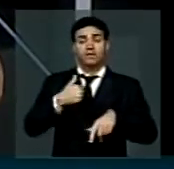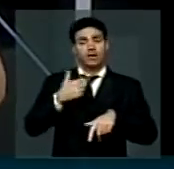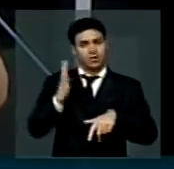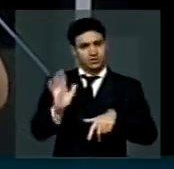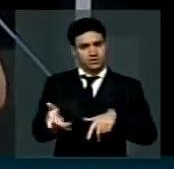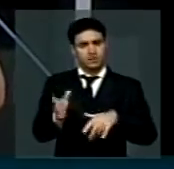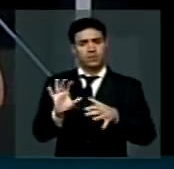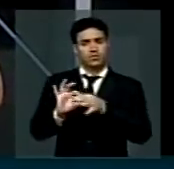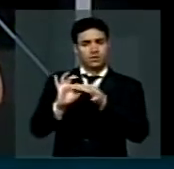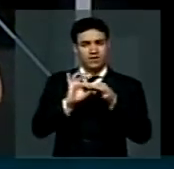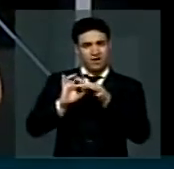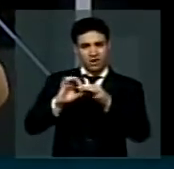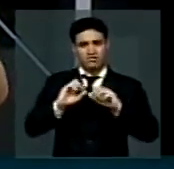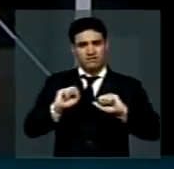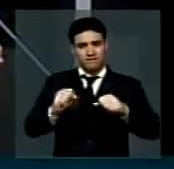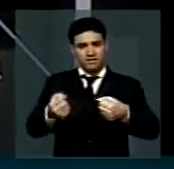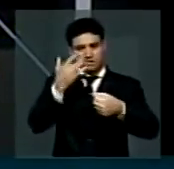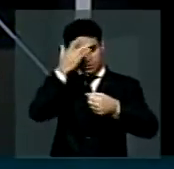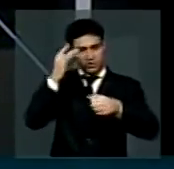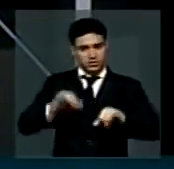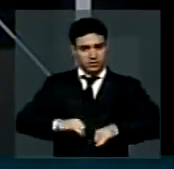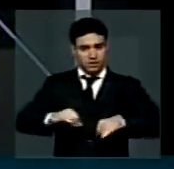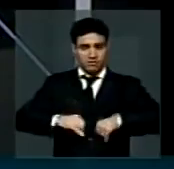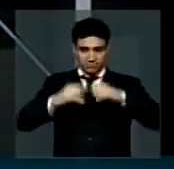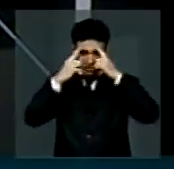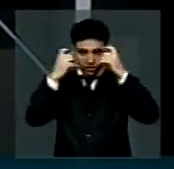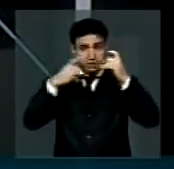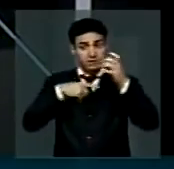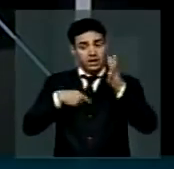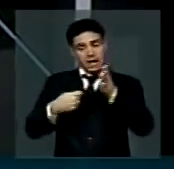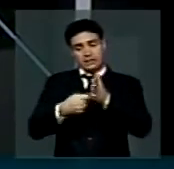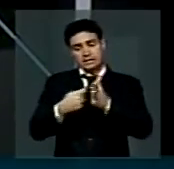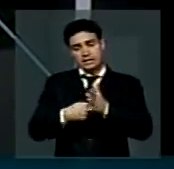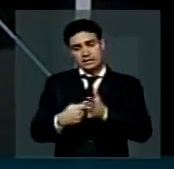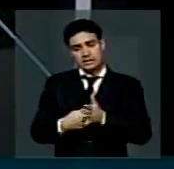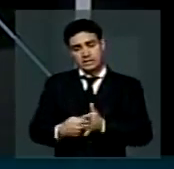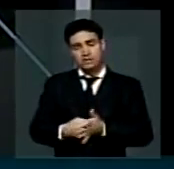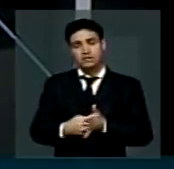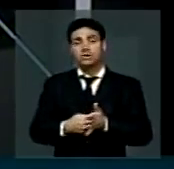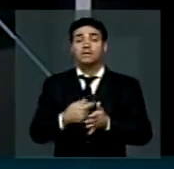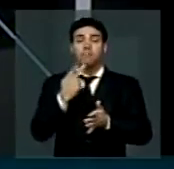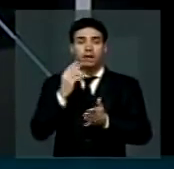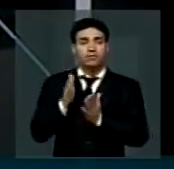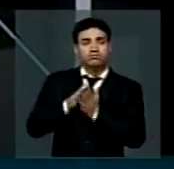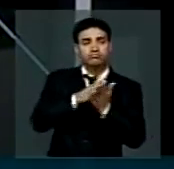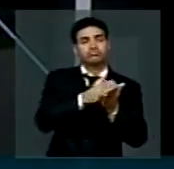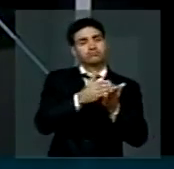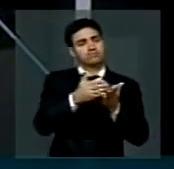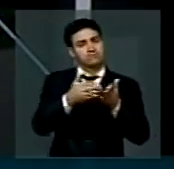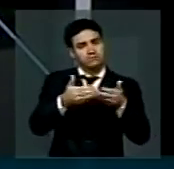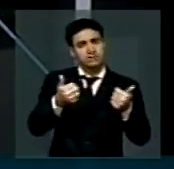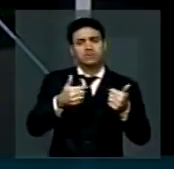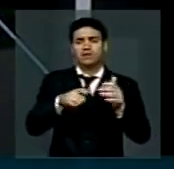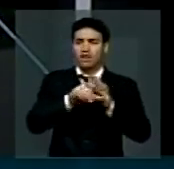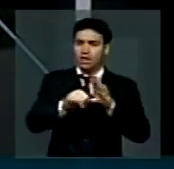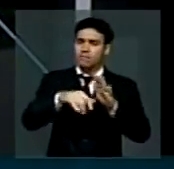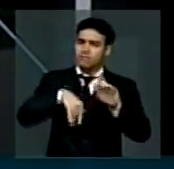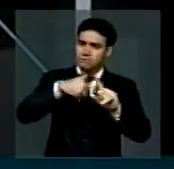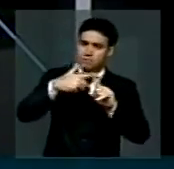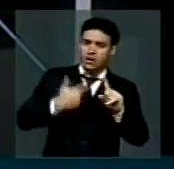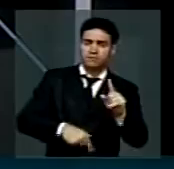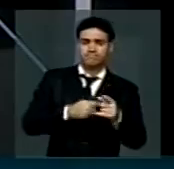das Vítimas de Violência, consiste em um abaixo-assinado que pede leis mais duras aos crimes contra a